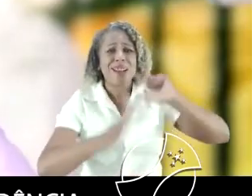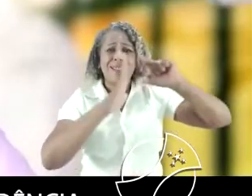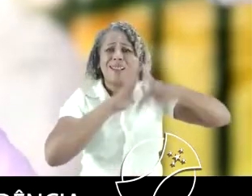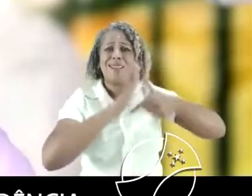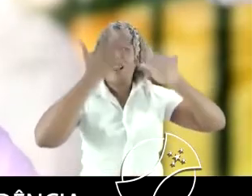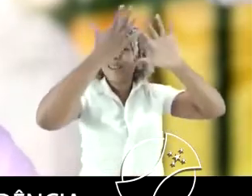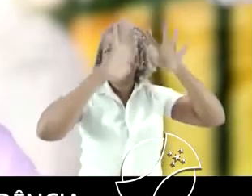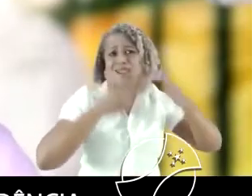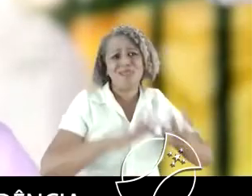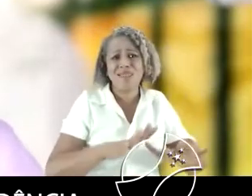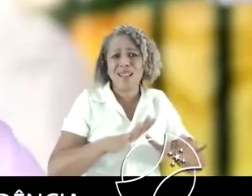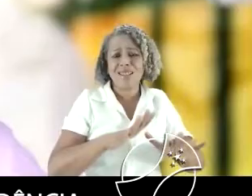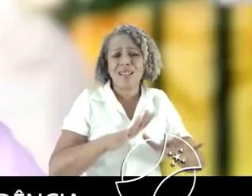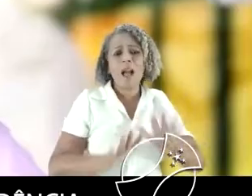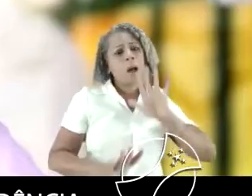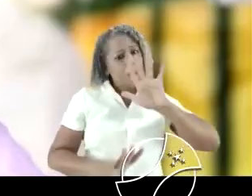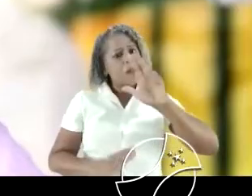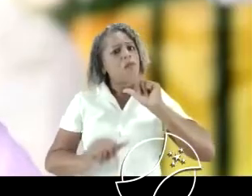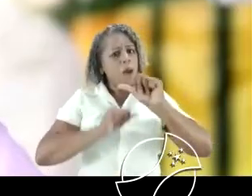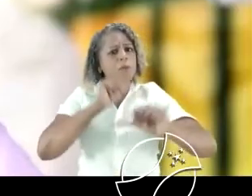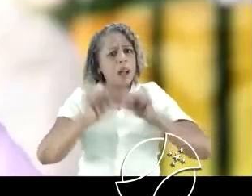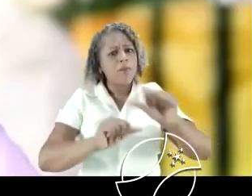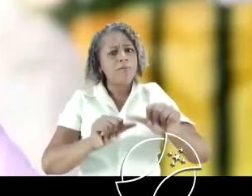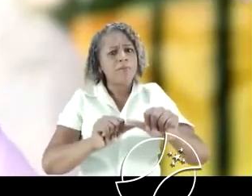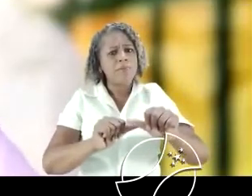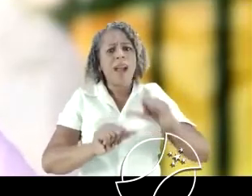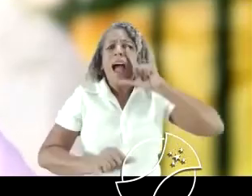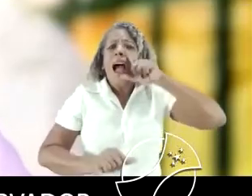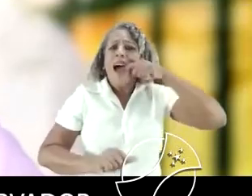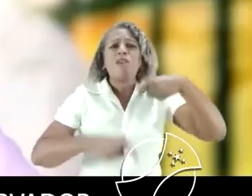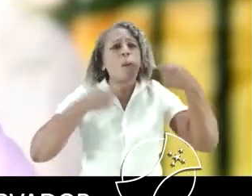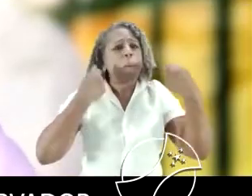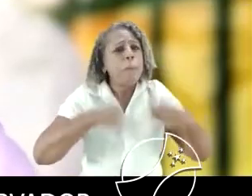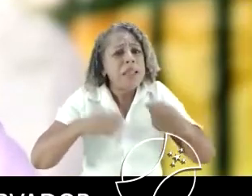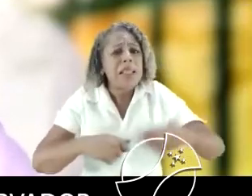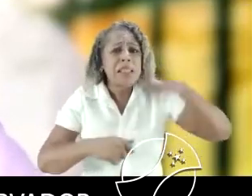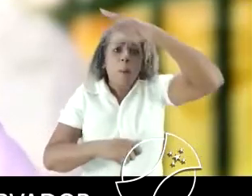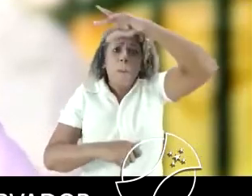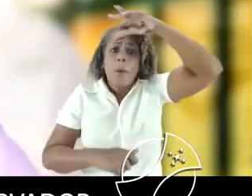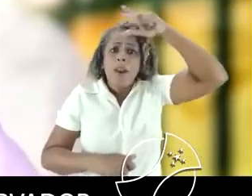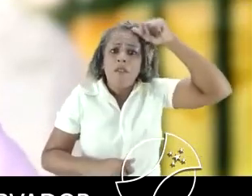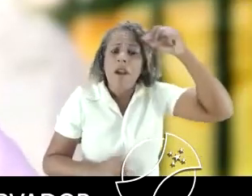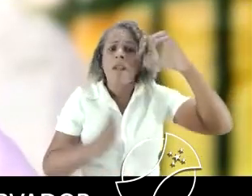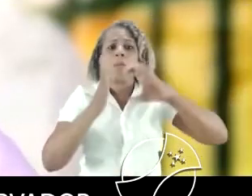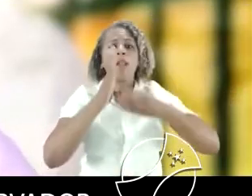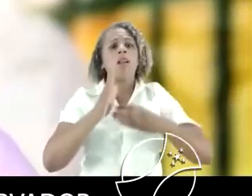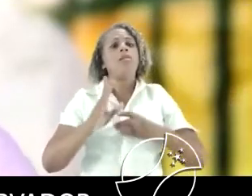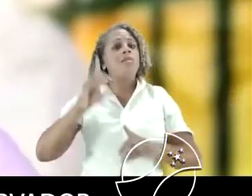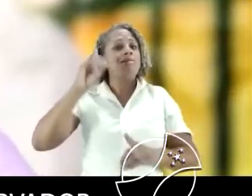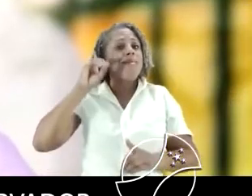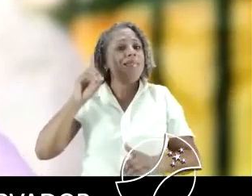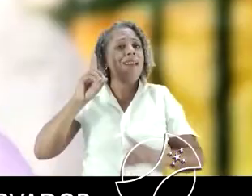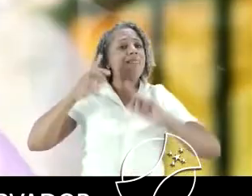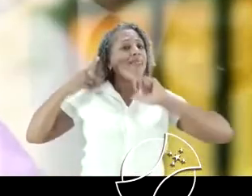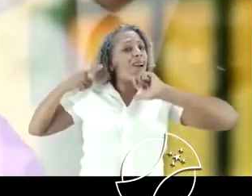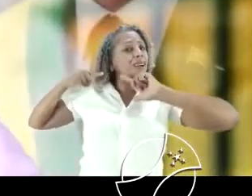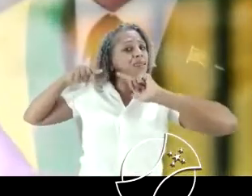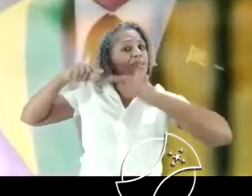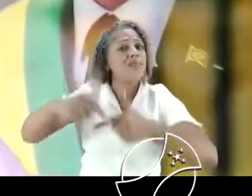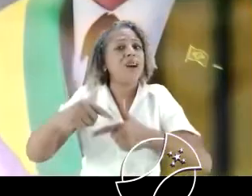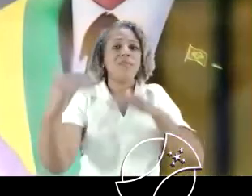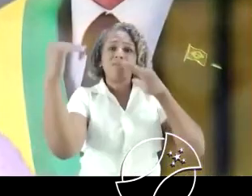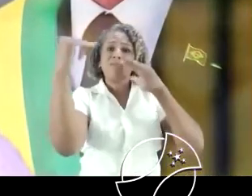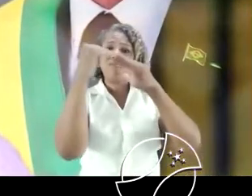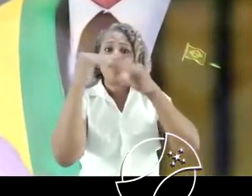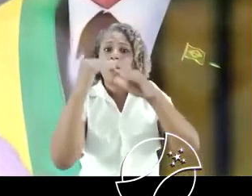cidade ao atraso e à decadência. Mas isso vai mudar. Aracaju precisa de um prefeito de direita, conservador,